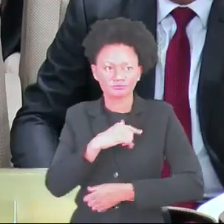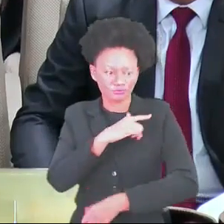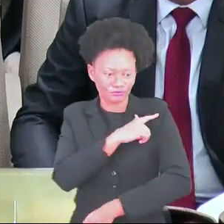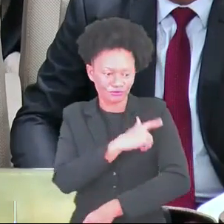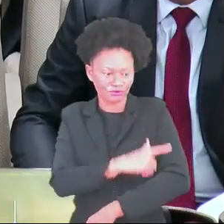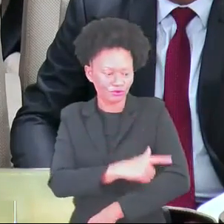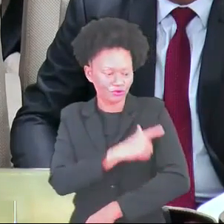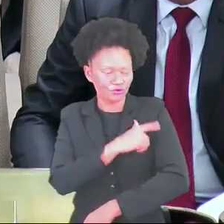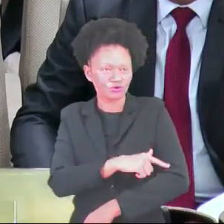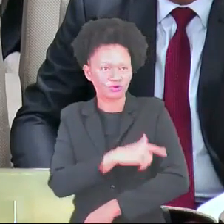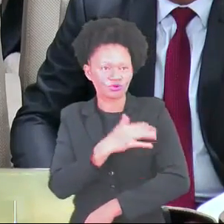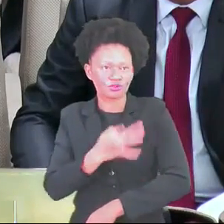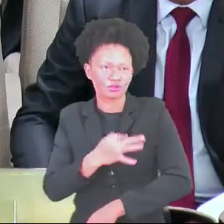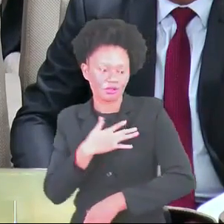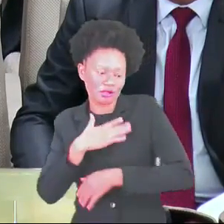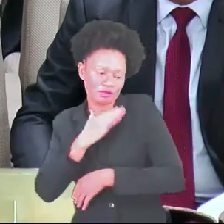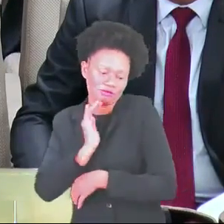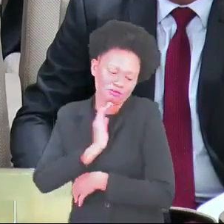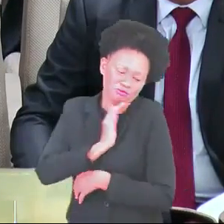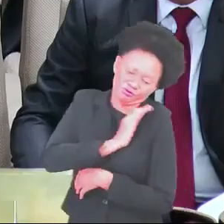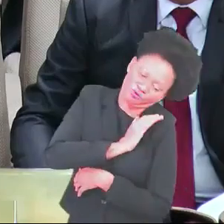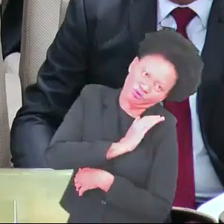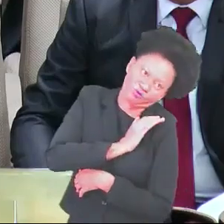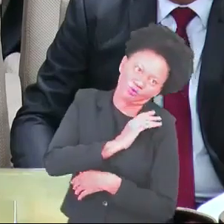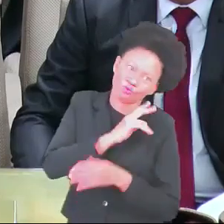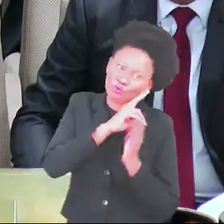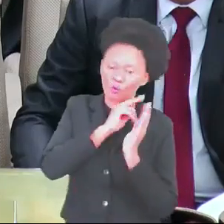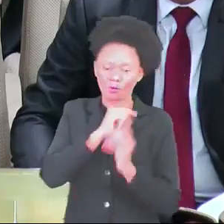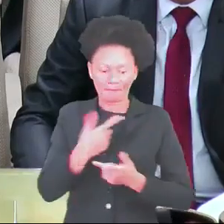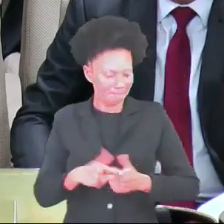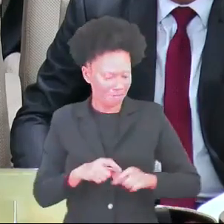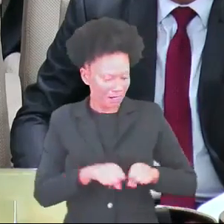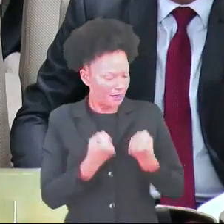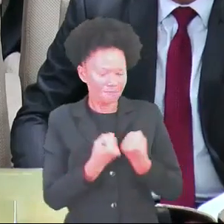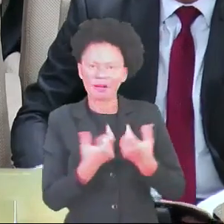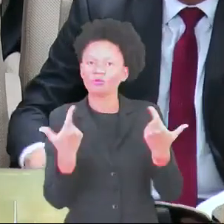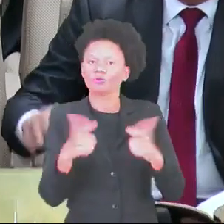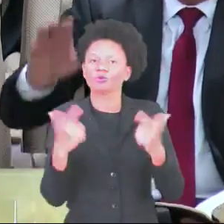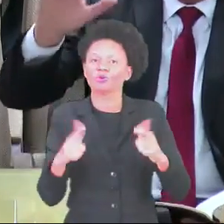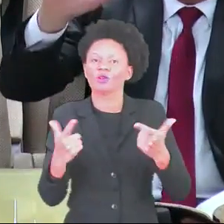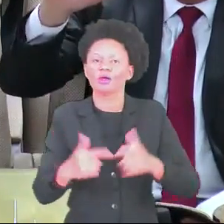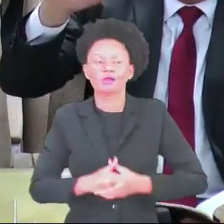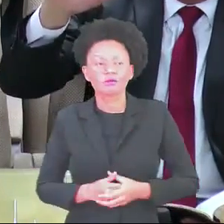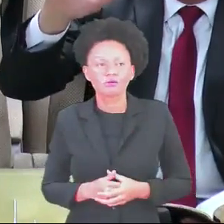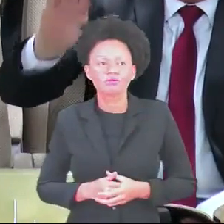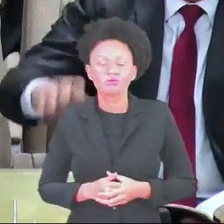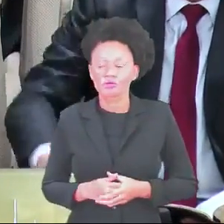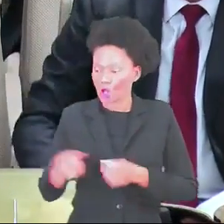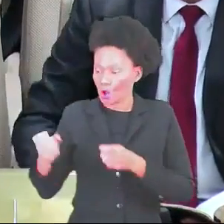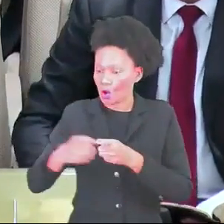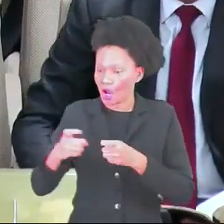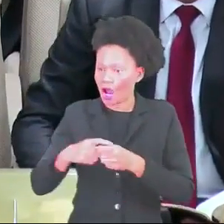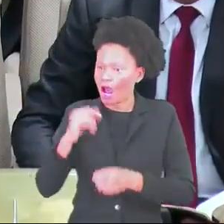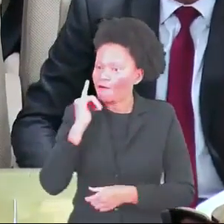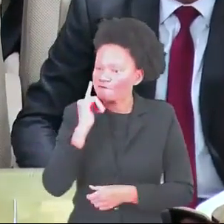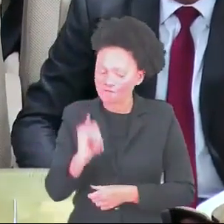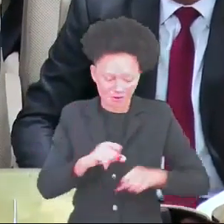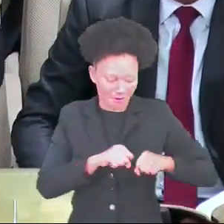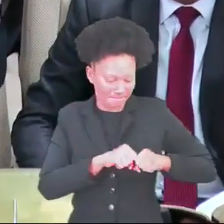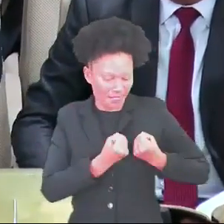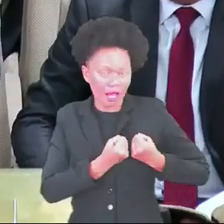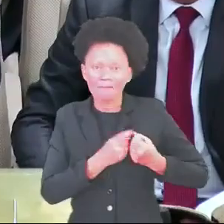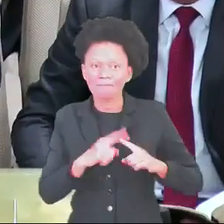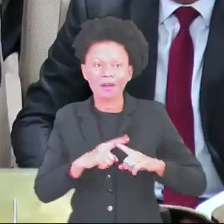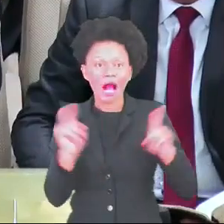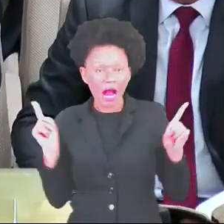dor no seu músculo, porque você dormiu em cima do braço, mas trincado não tem mais. O médico disse para ele que estava trincado,